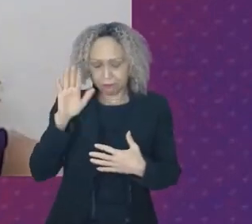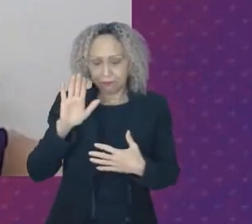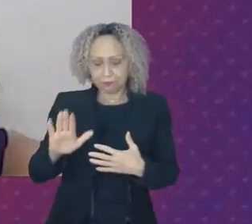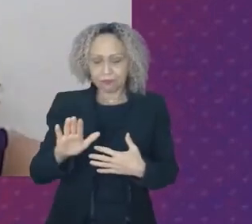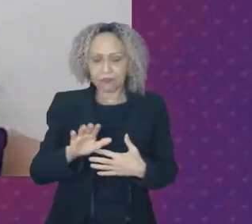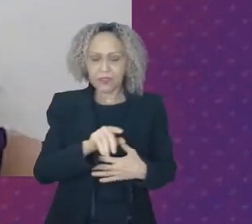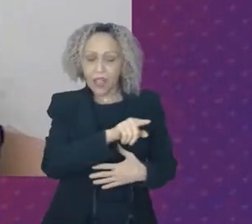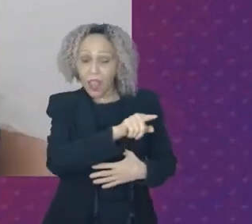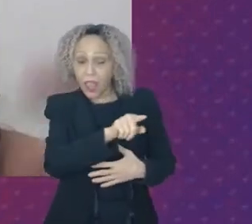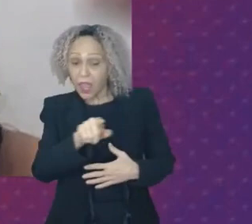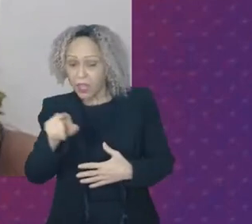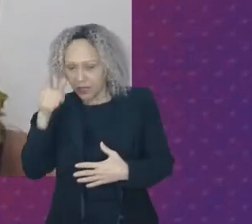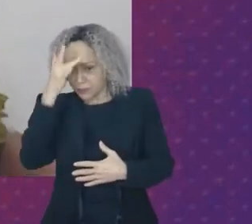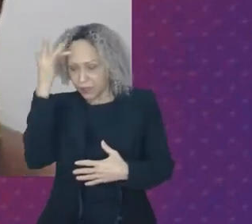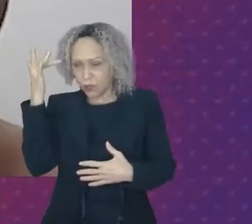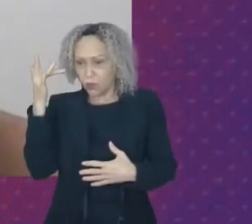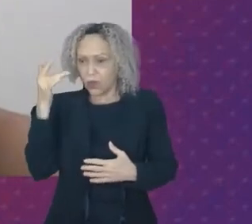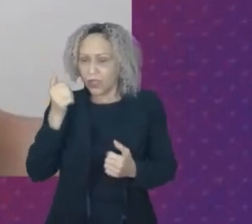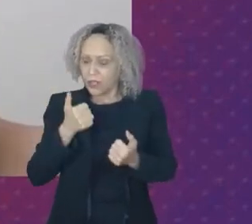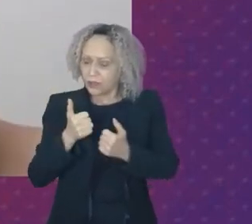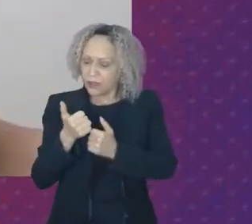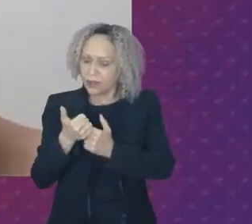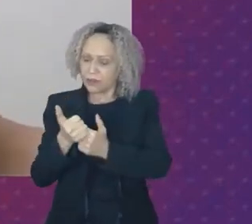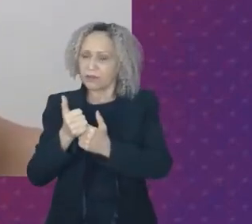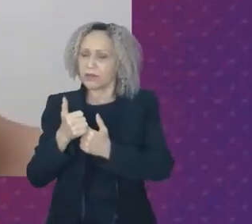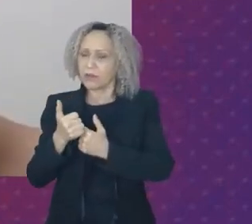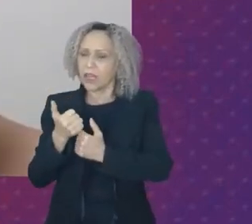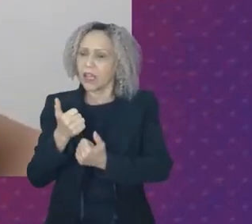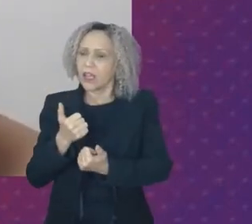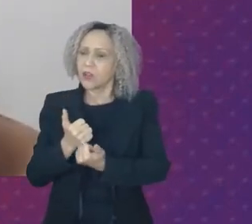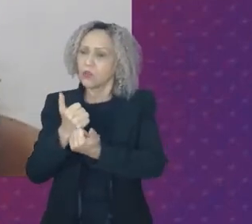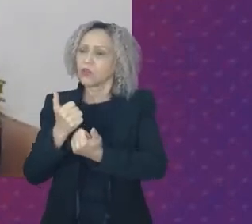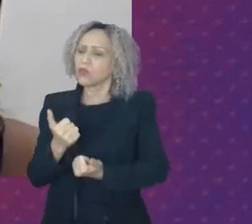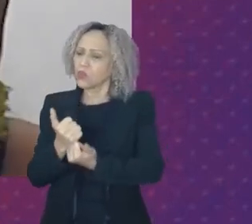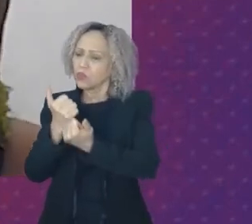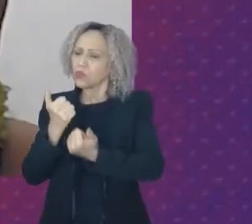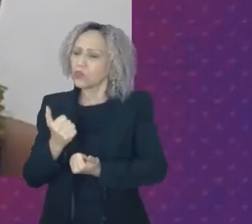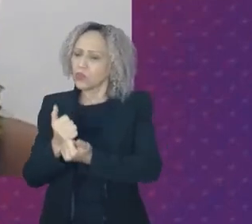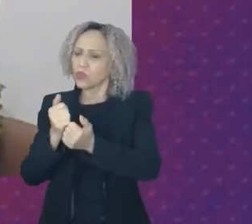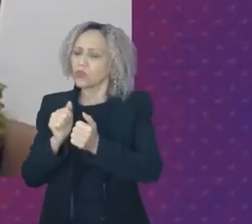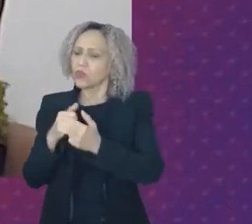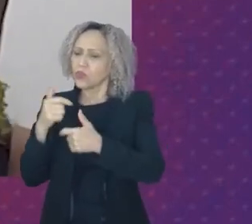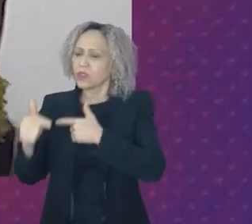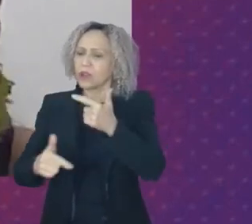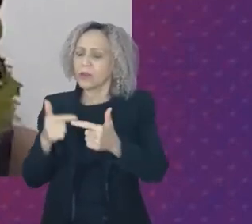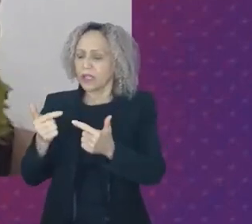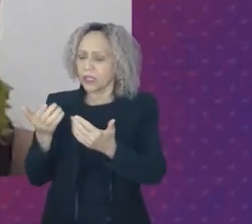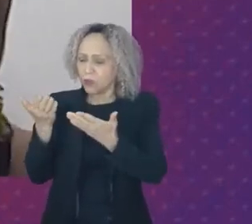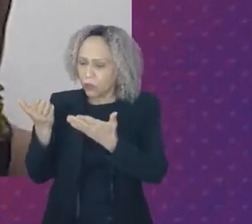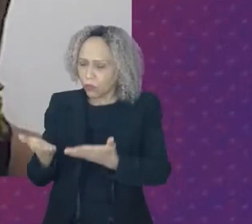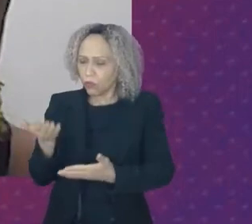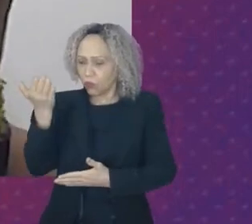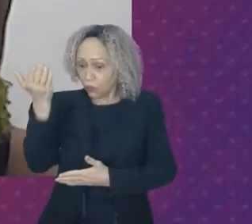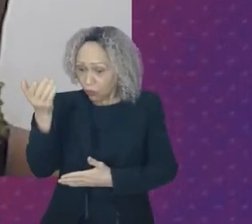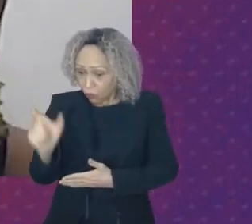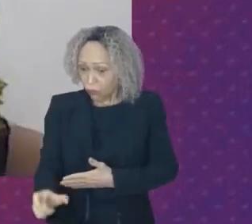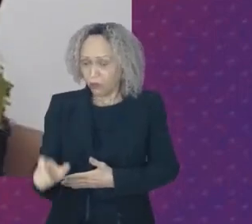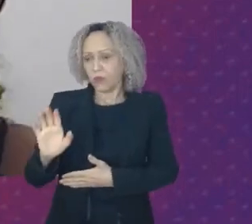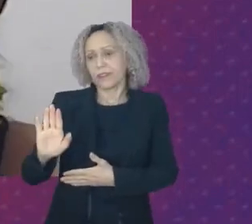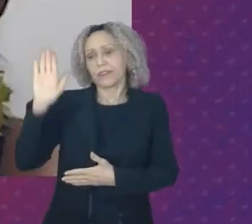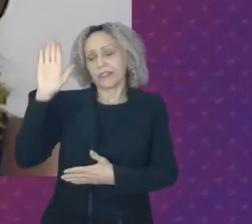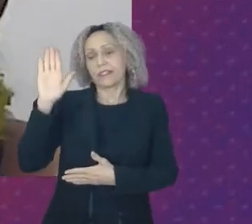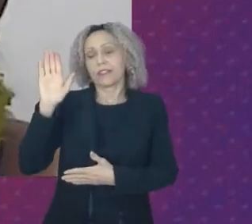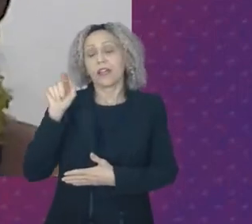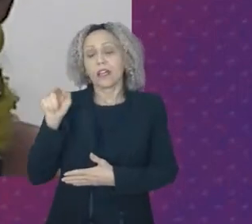vão caminhar com você também fazem parte do conselho político, então elas precisam estar sempre alinhadas com o que vai ser